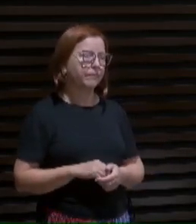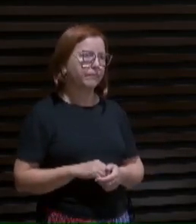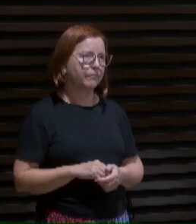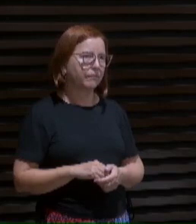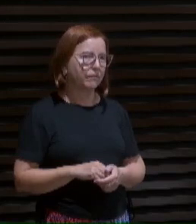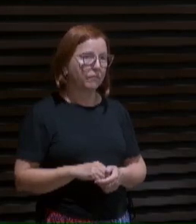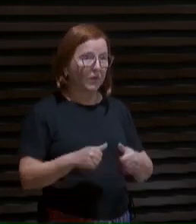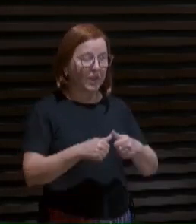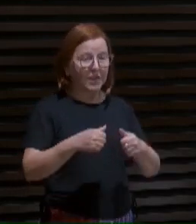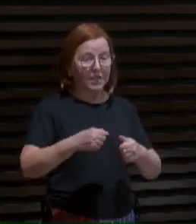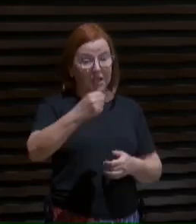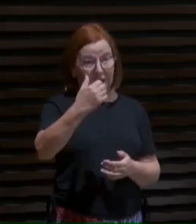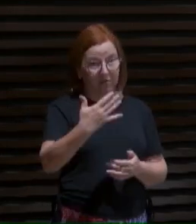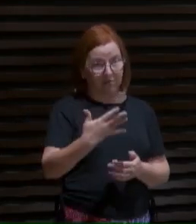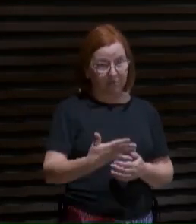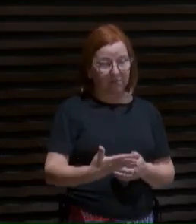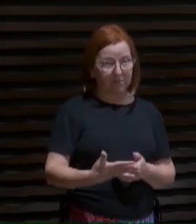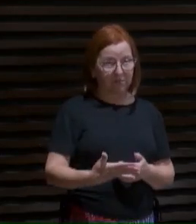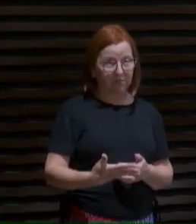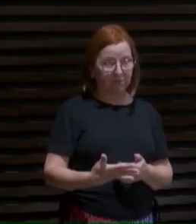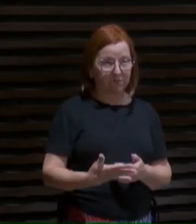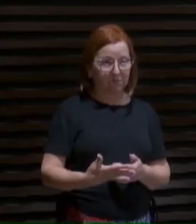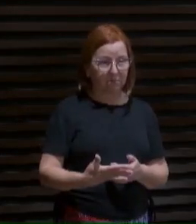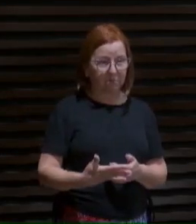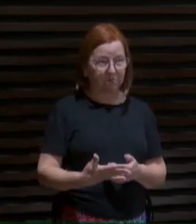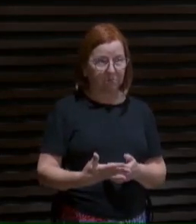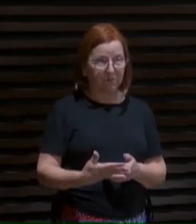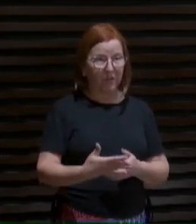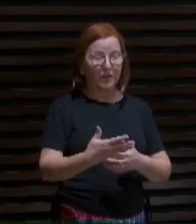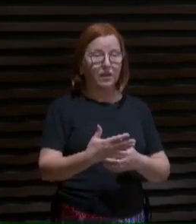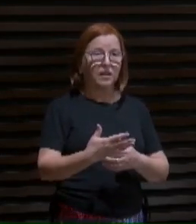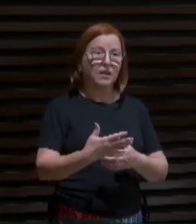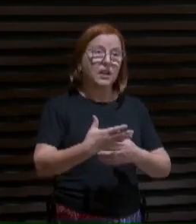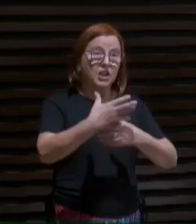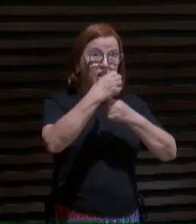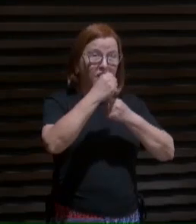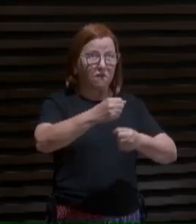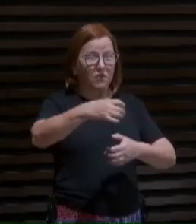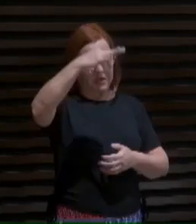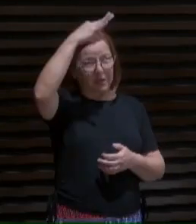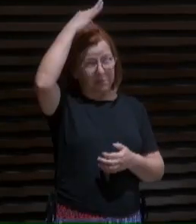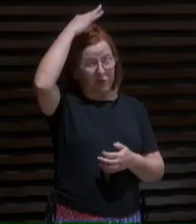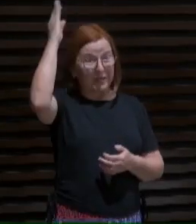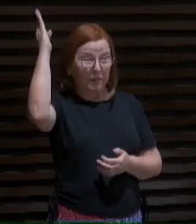É um assunto de forças espirituais da maldade nos lugares